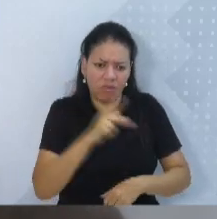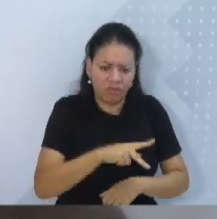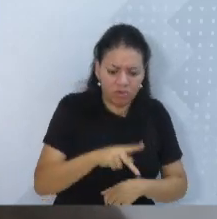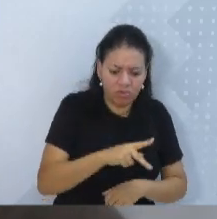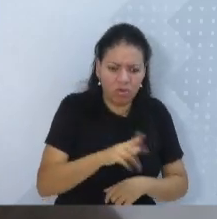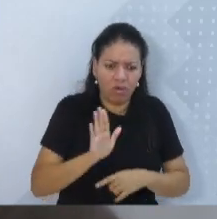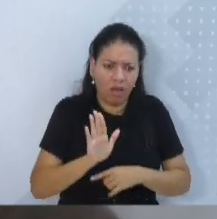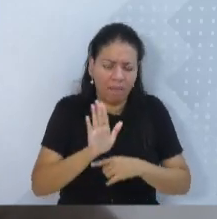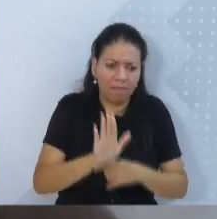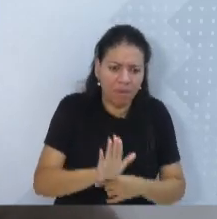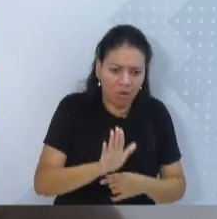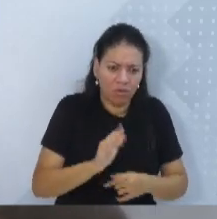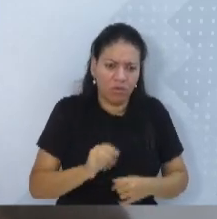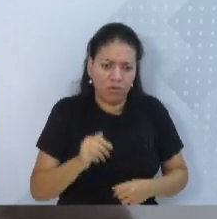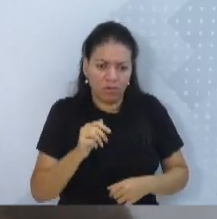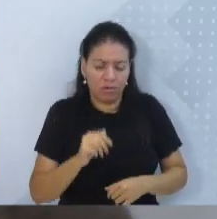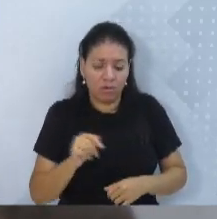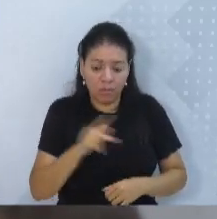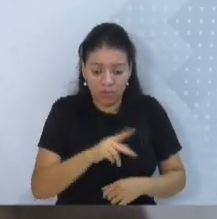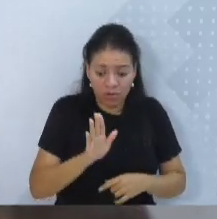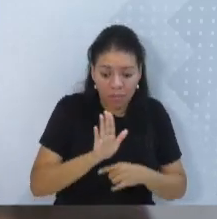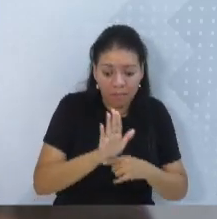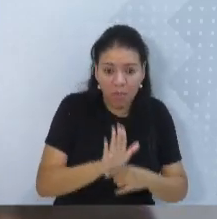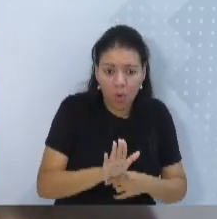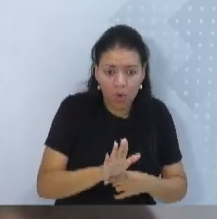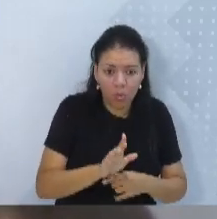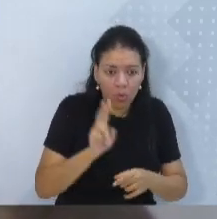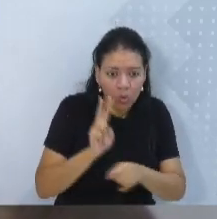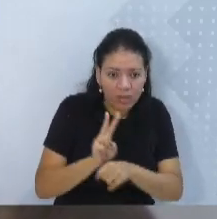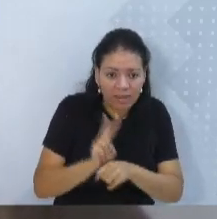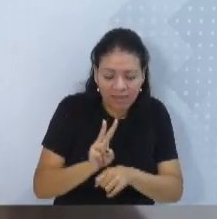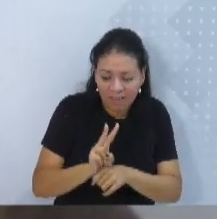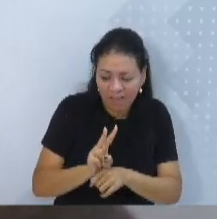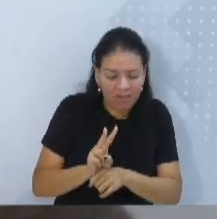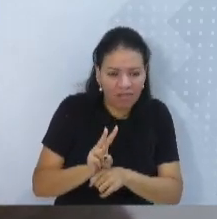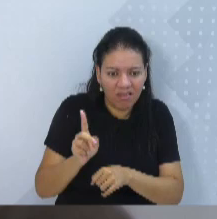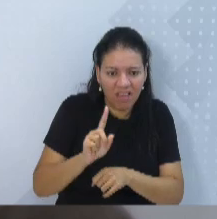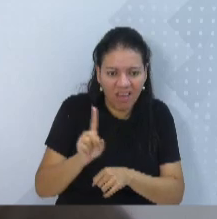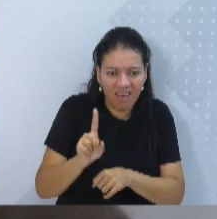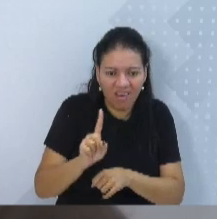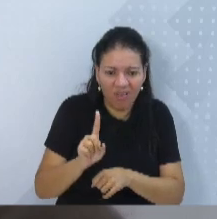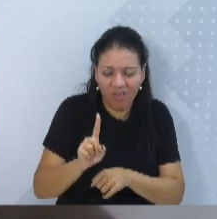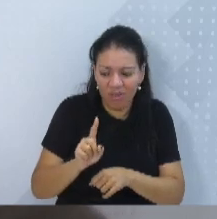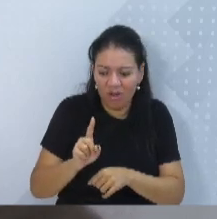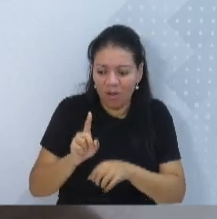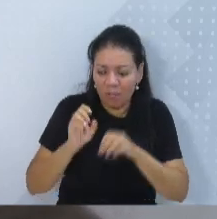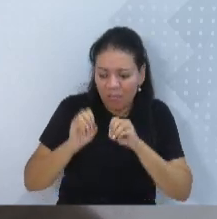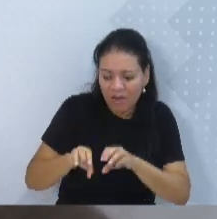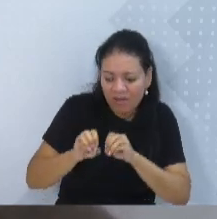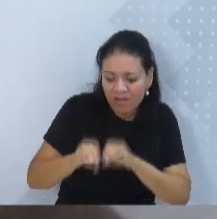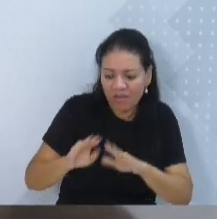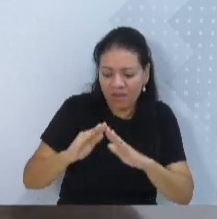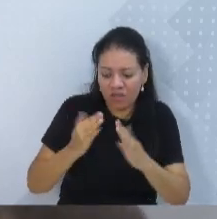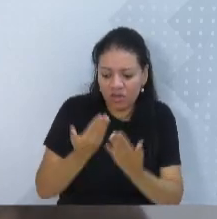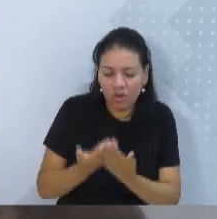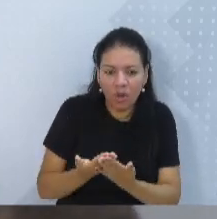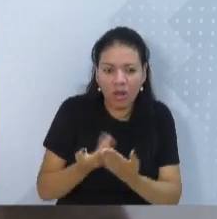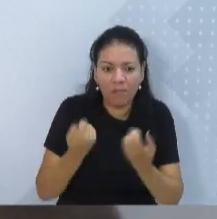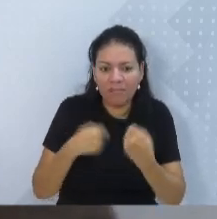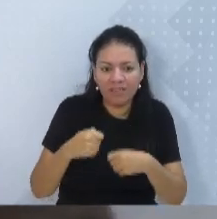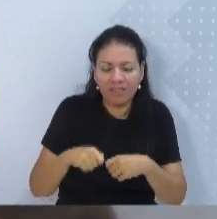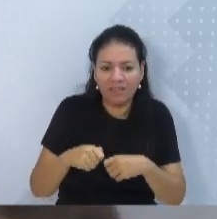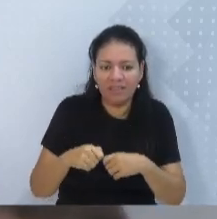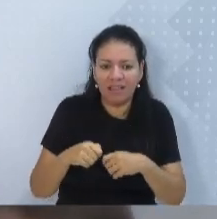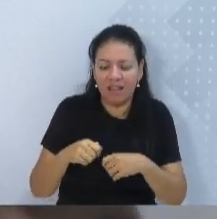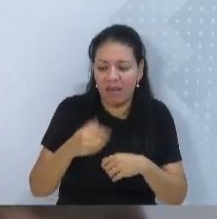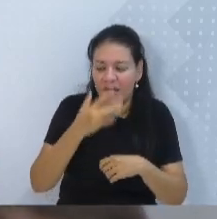o segundo professor que não seja um cuidador porque na educação na escola se faz educação nossos filhos não precisam de